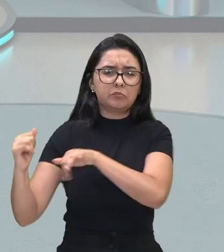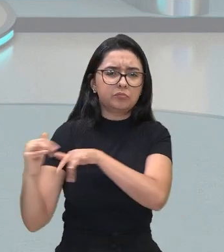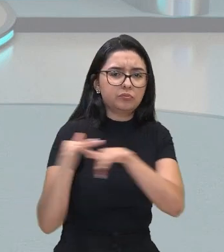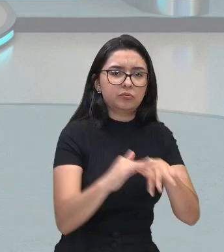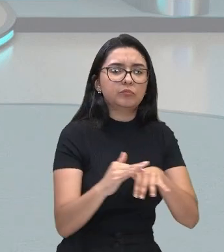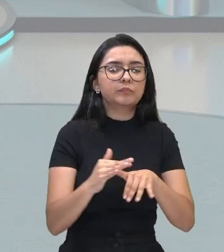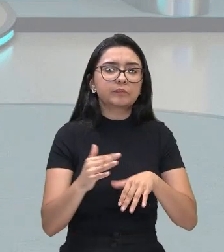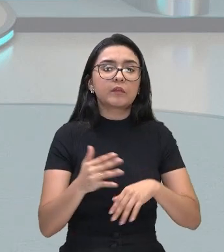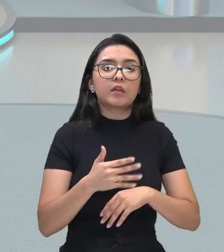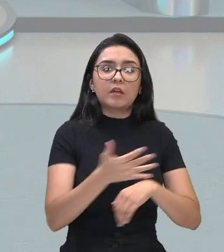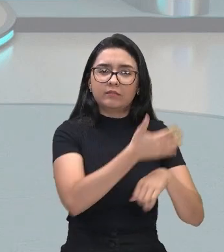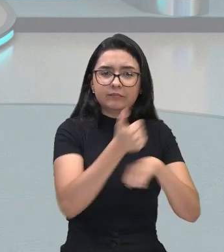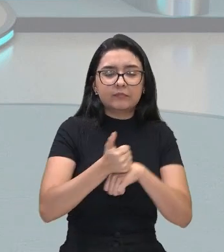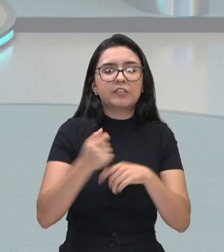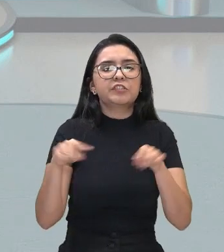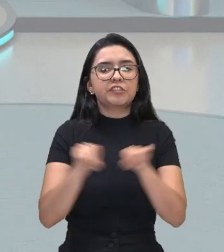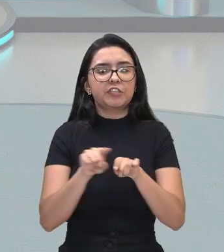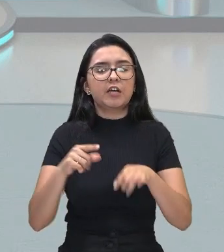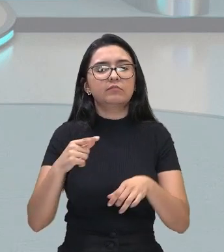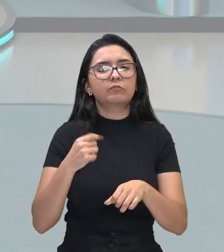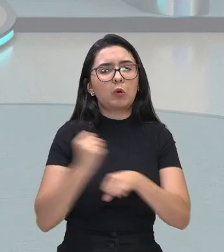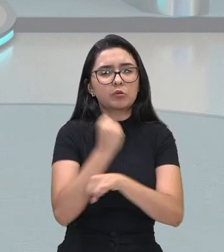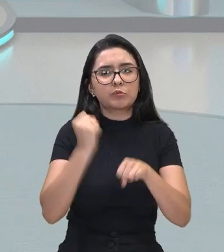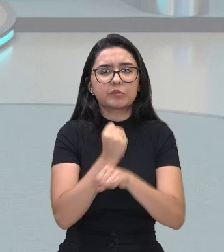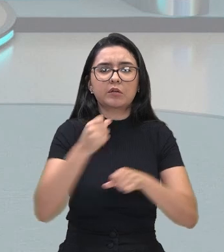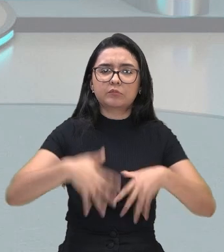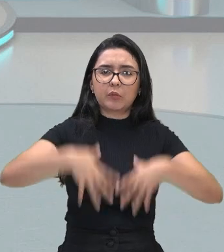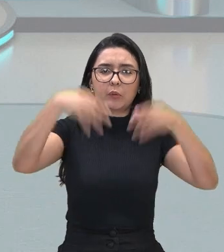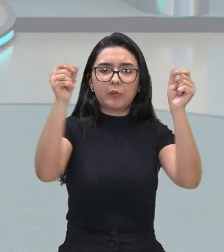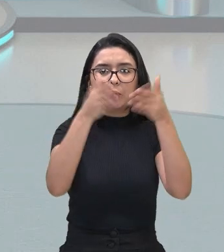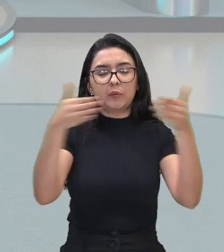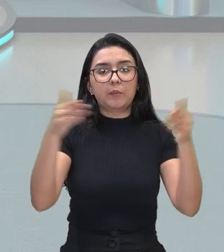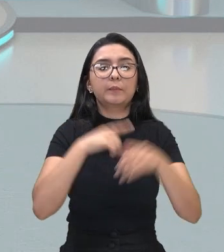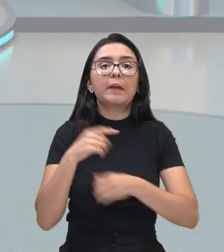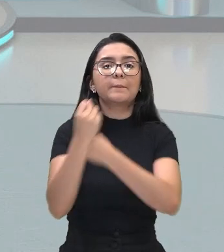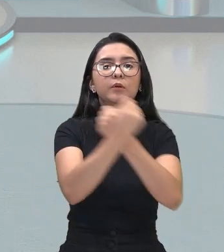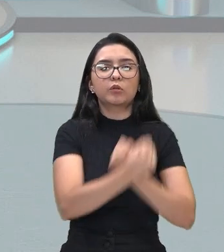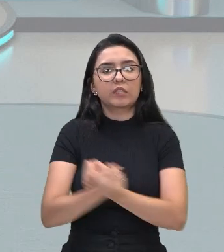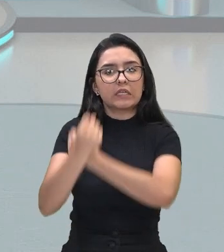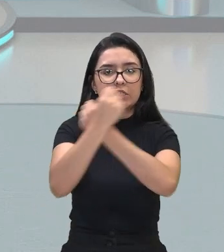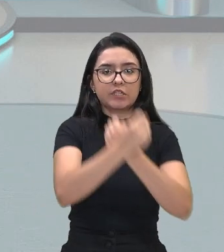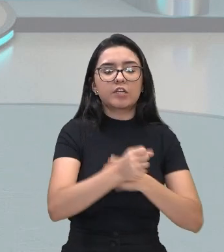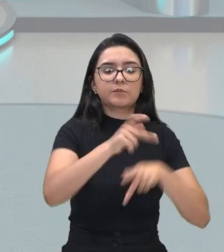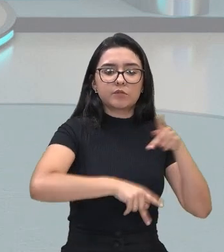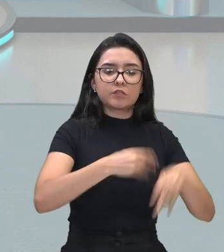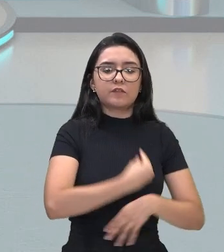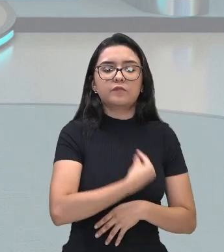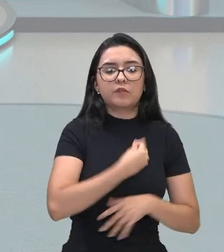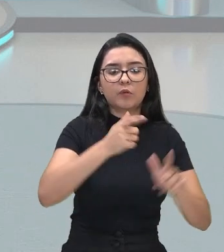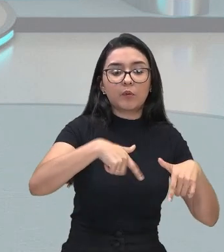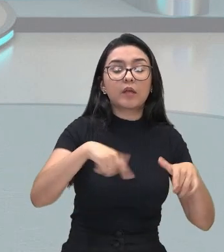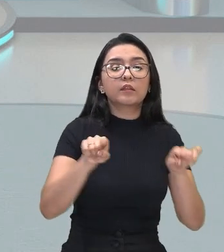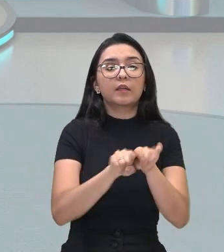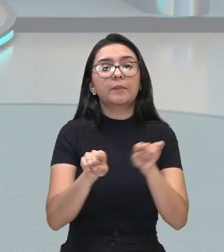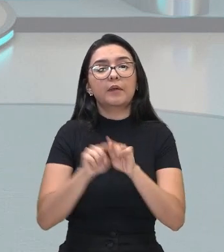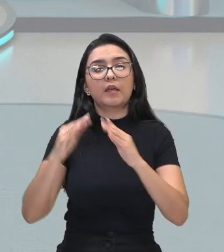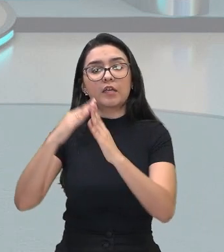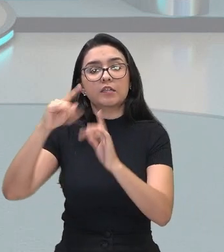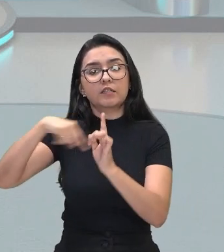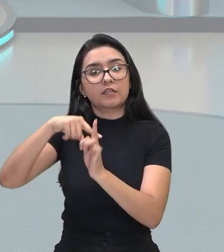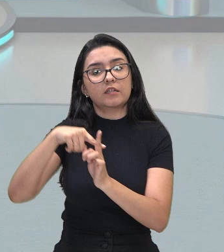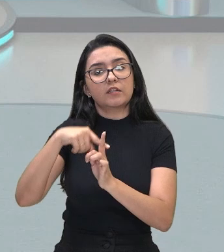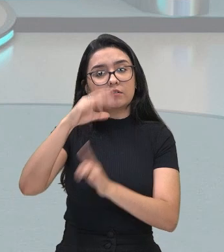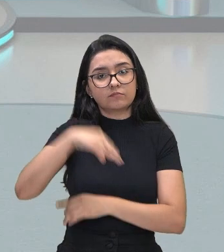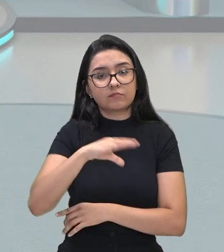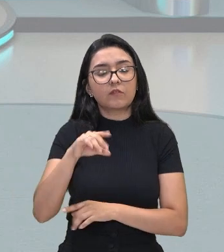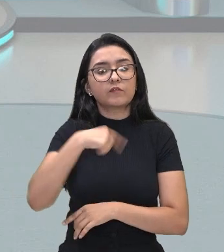construções de castelos para proteger o povo que vivia ali, e também as igrejas, como vocês